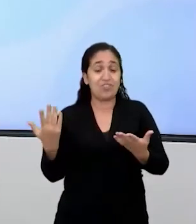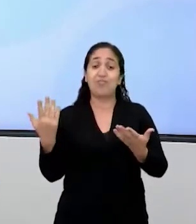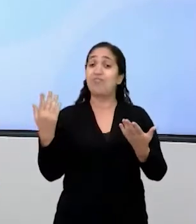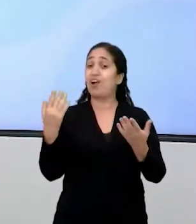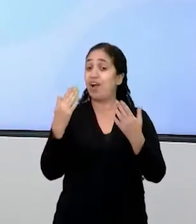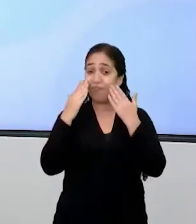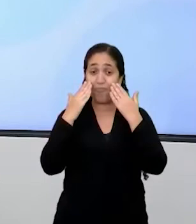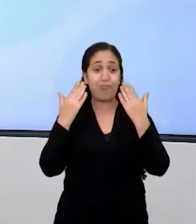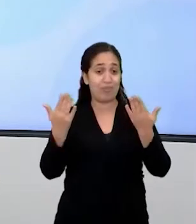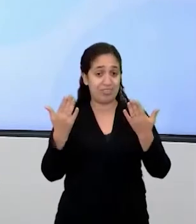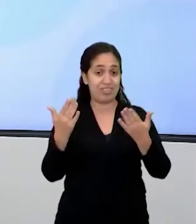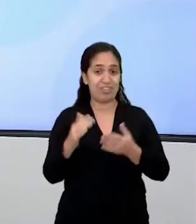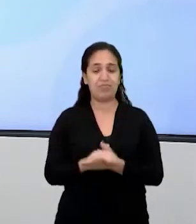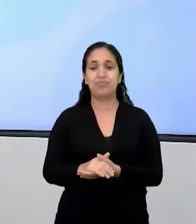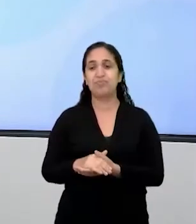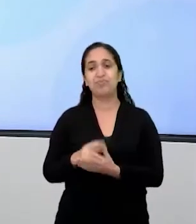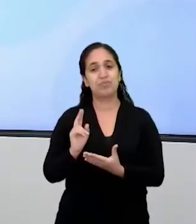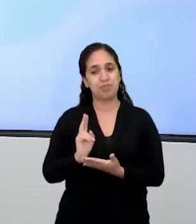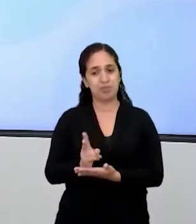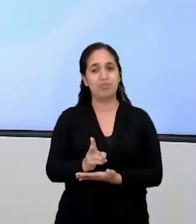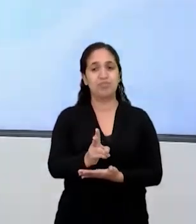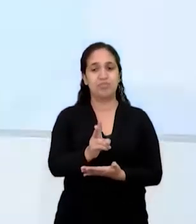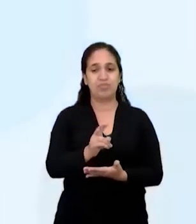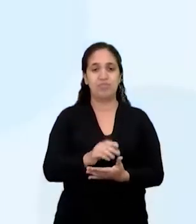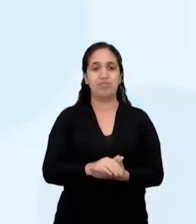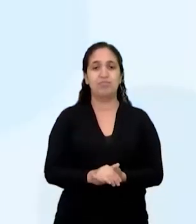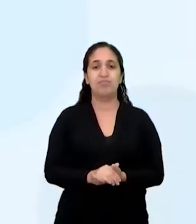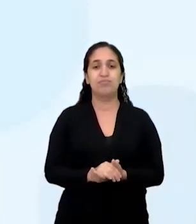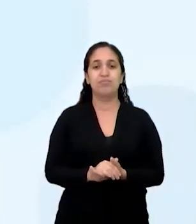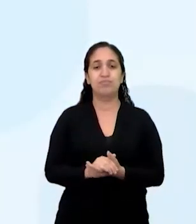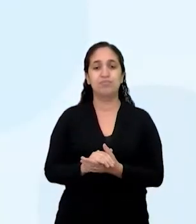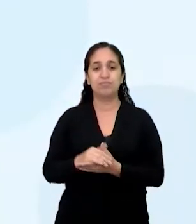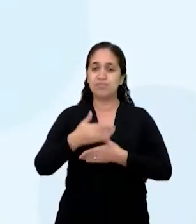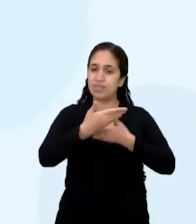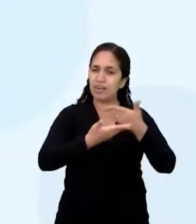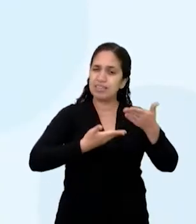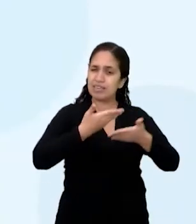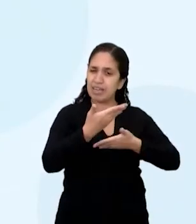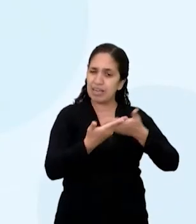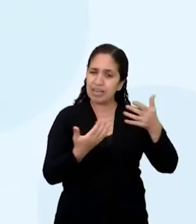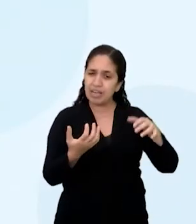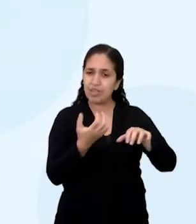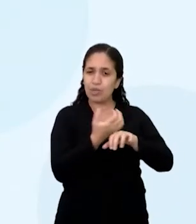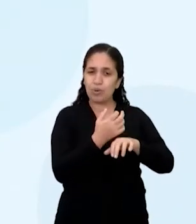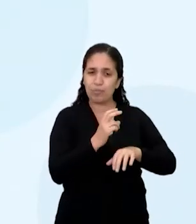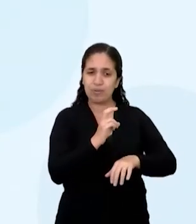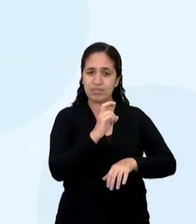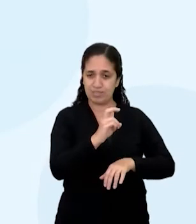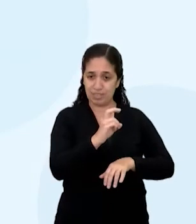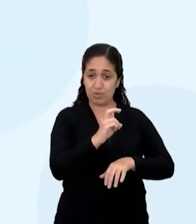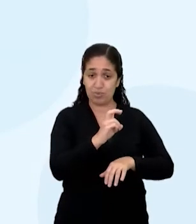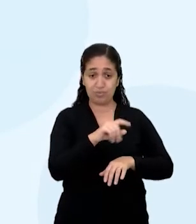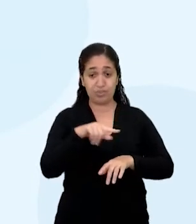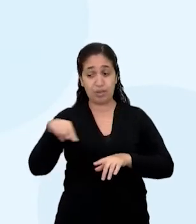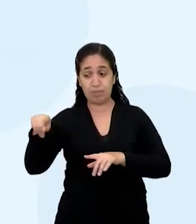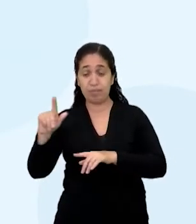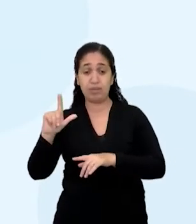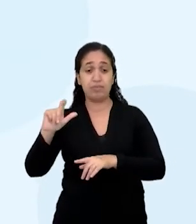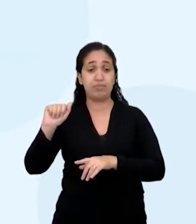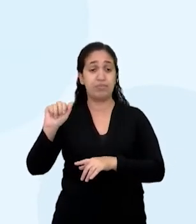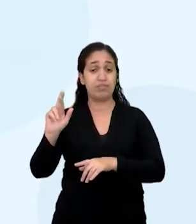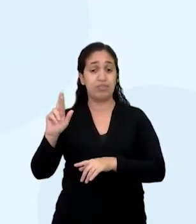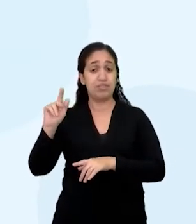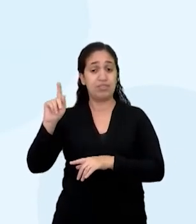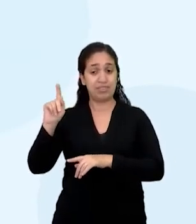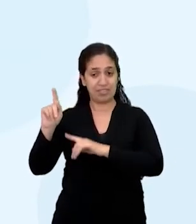para vocês, tá bom? Então vamos continuar aí. Promover a interação com o componente 5 e no que tange ao LARP é um